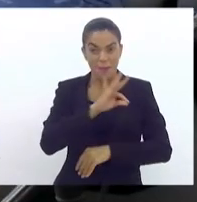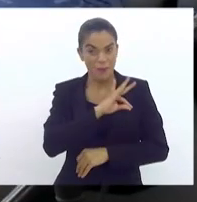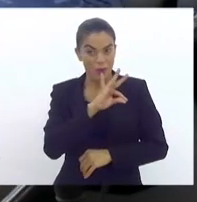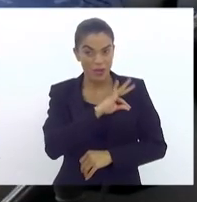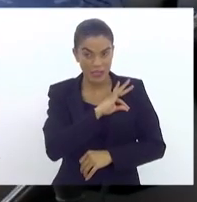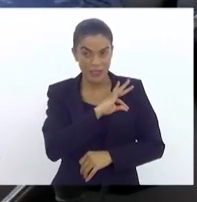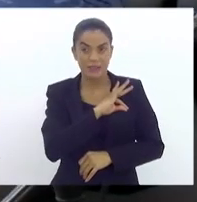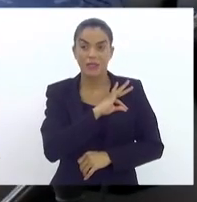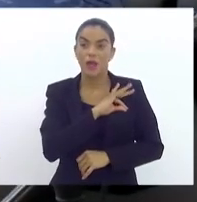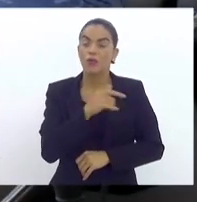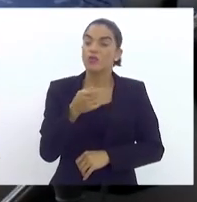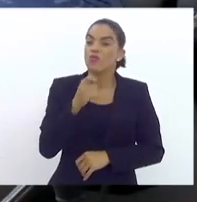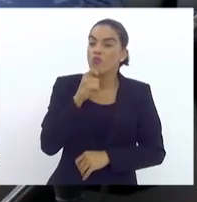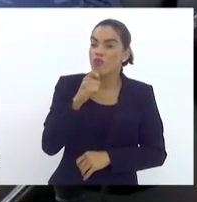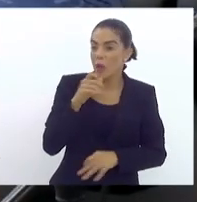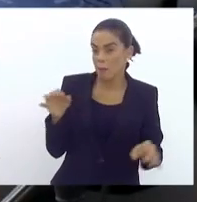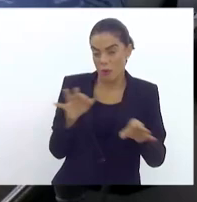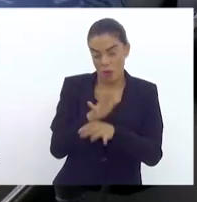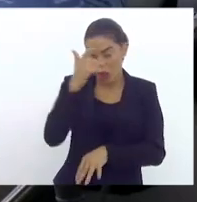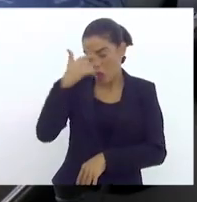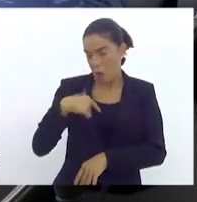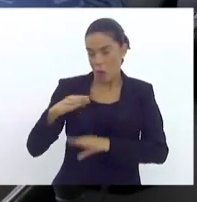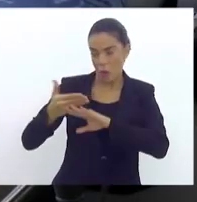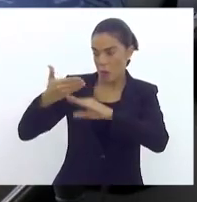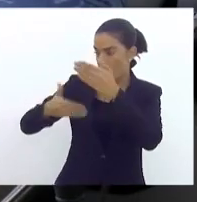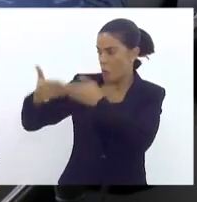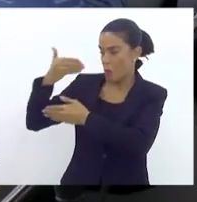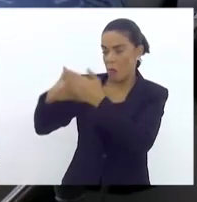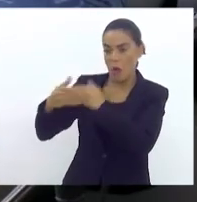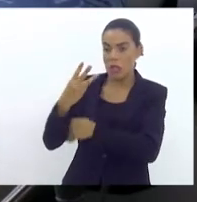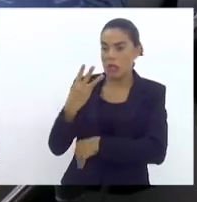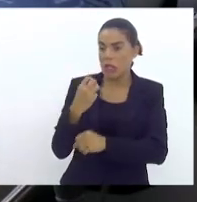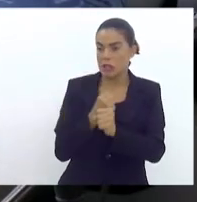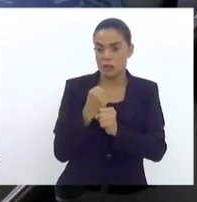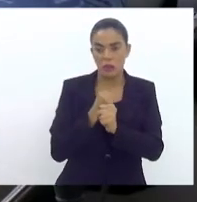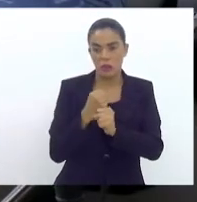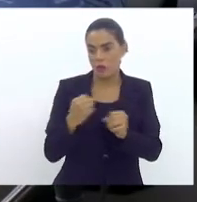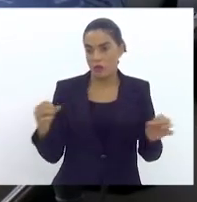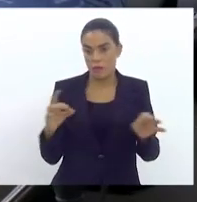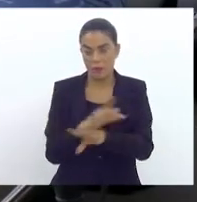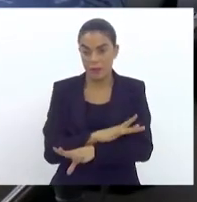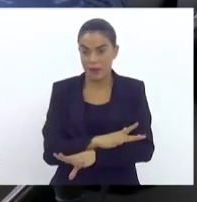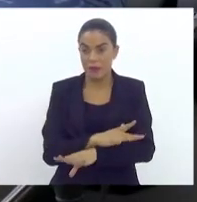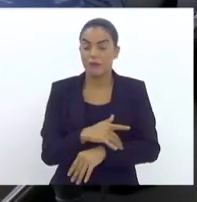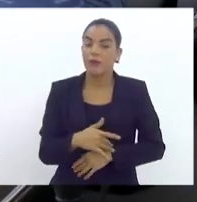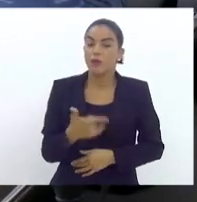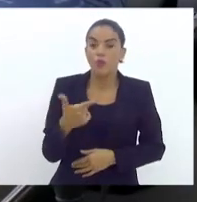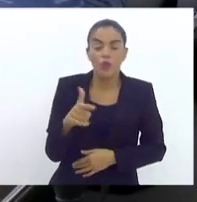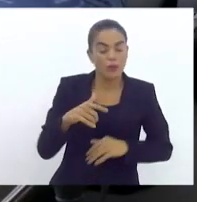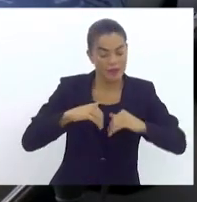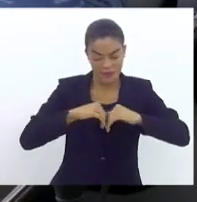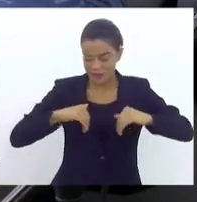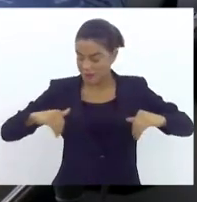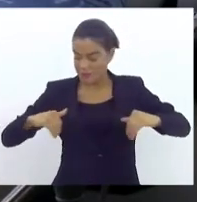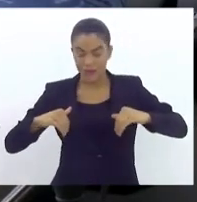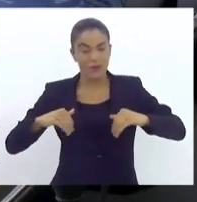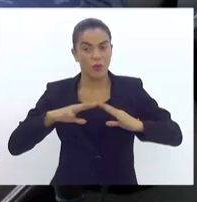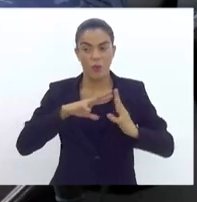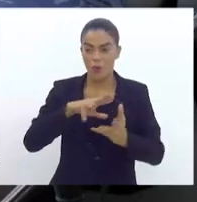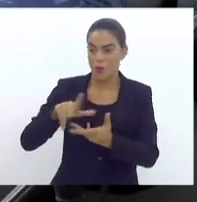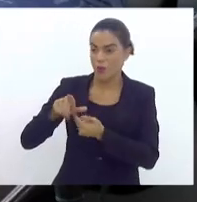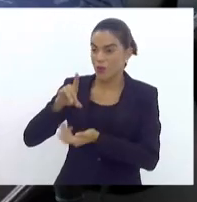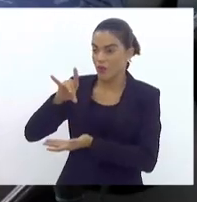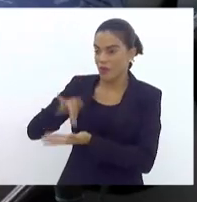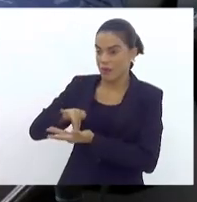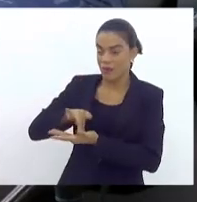autoridades não estejam preparados Eu também não estava preparado até 3 anos atrás entender que não existe essa separação do mundo vi manual do mundo